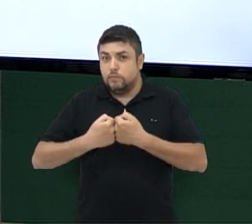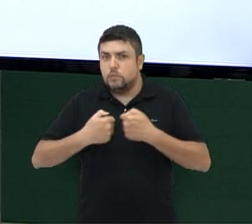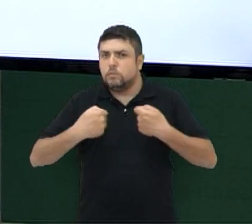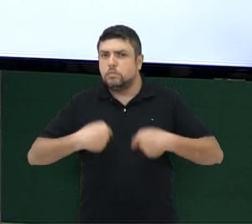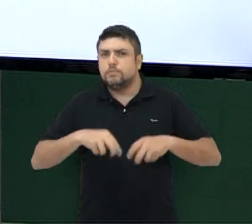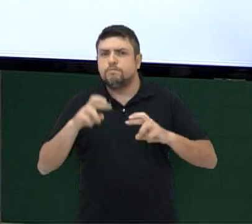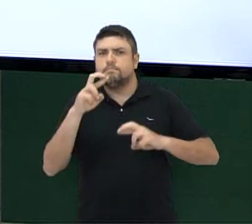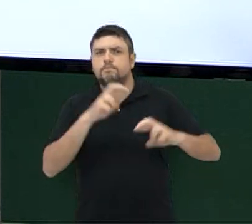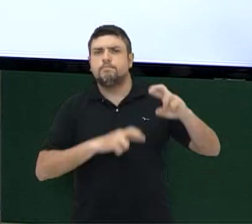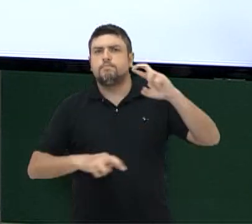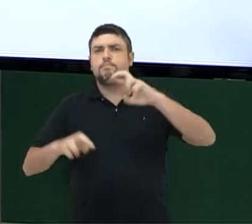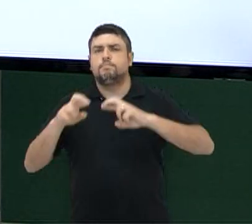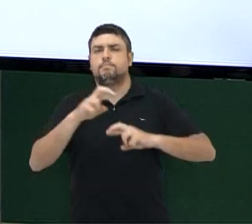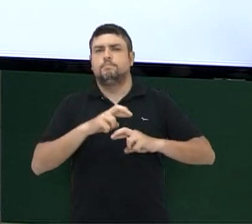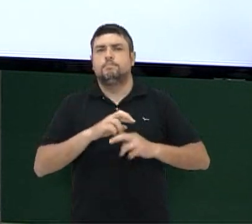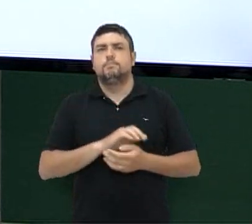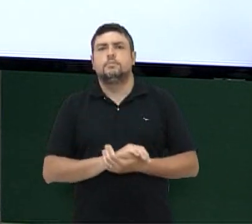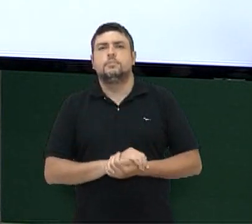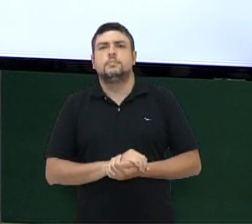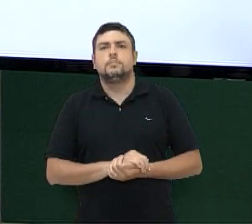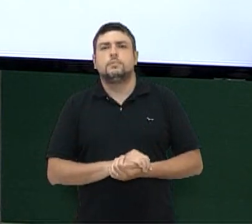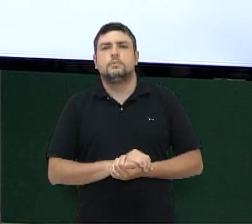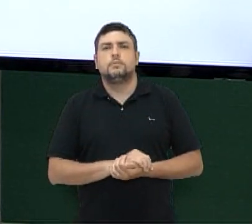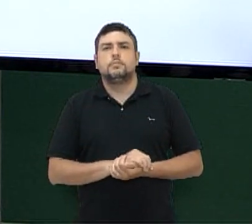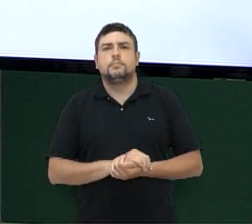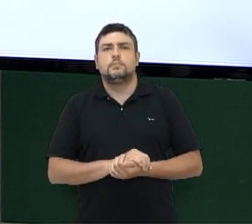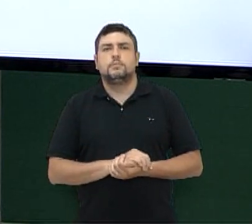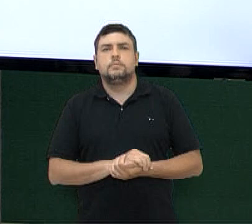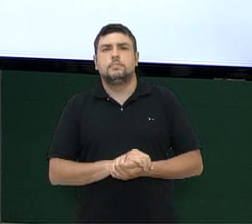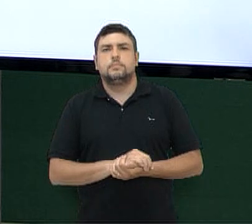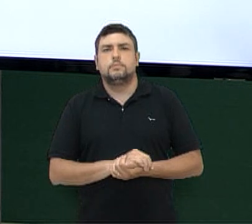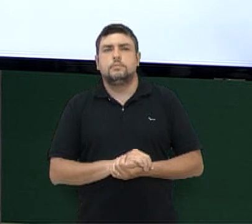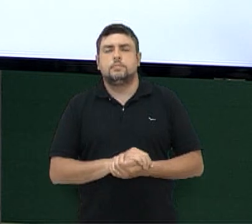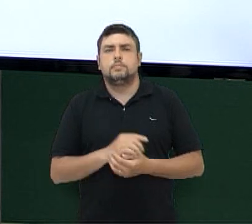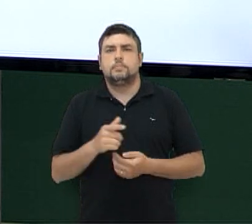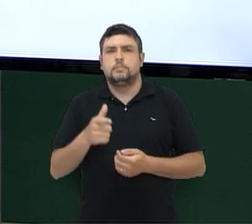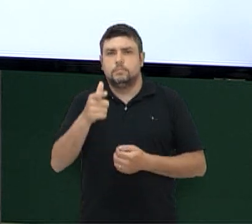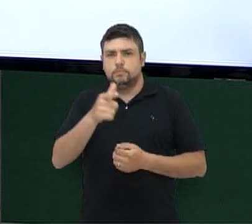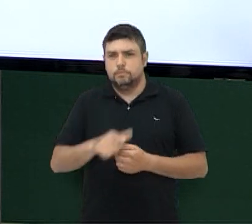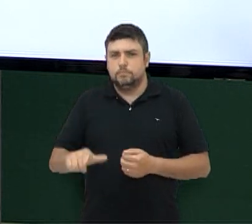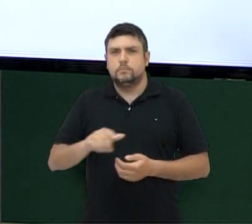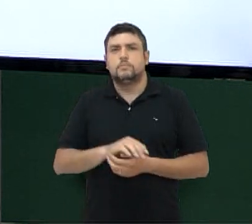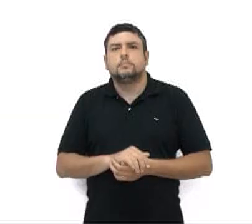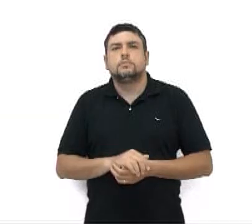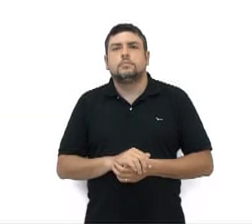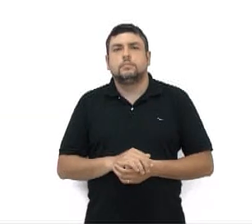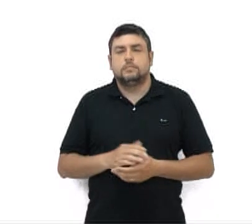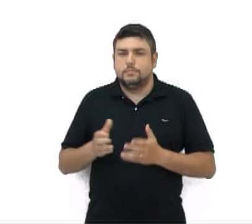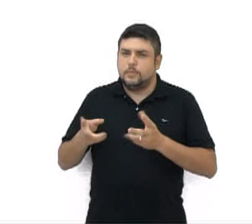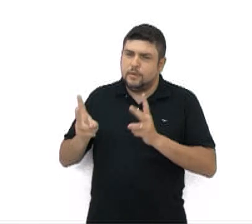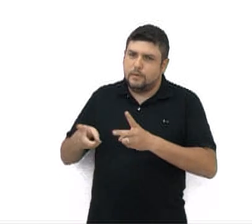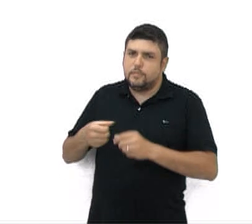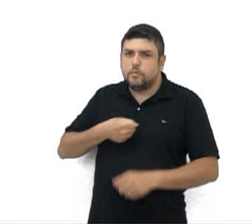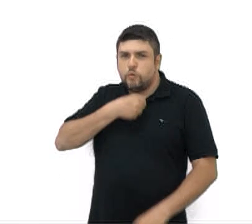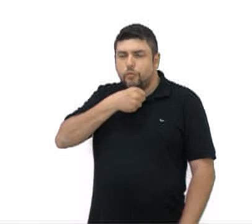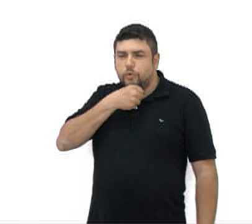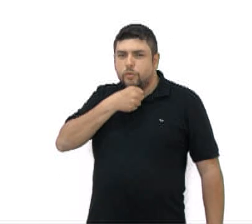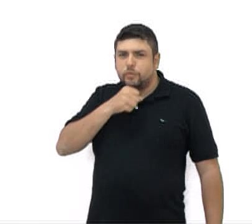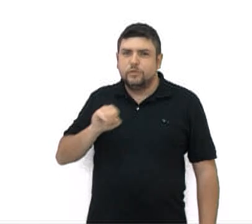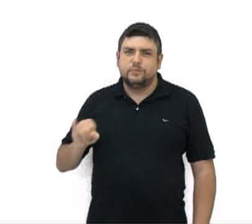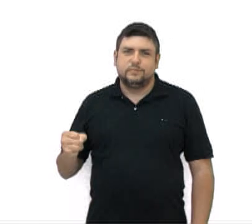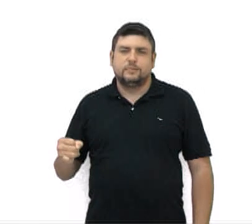qualitativa. Vamos lá então. Vamos fazer mais uma aqui, falar com a vovó, né? Então,